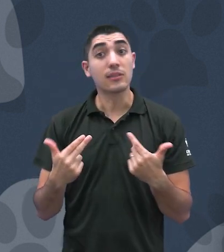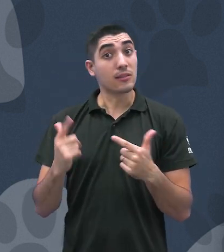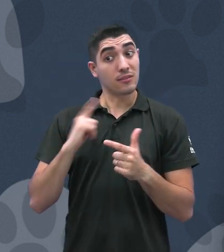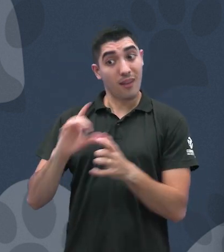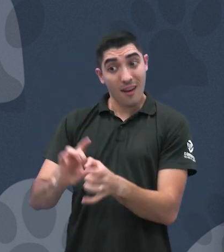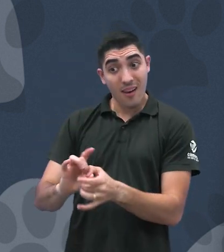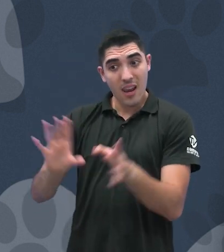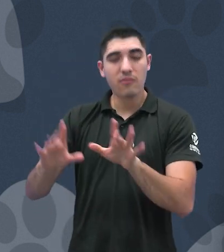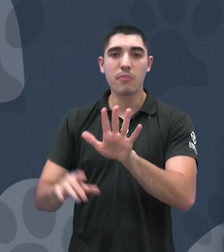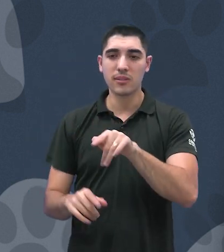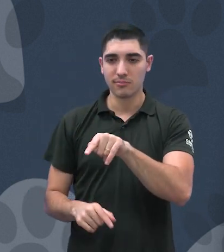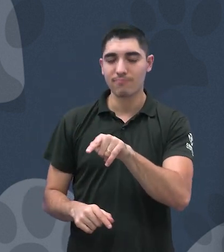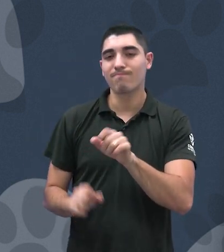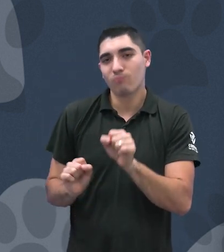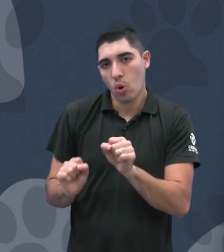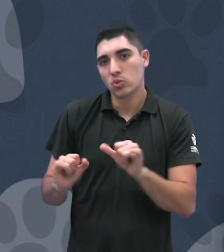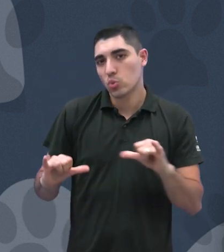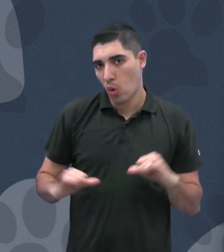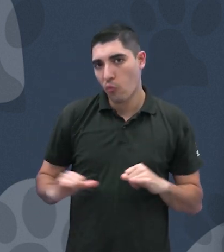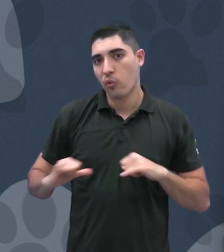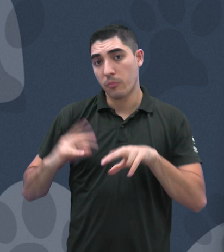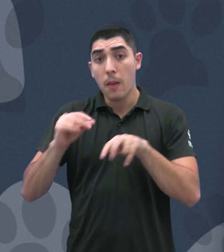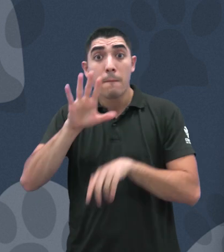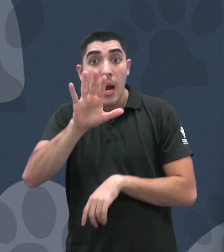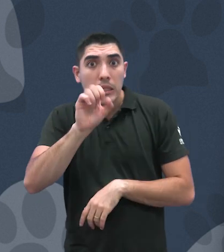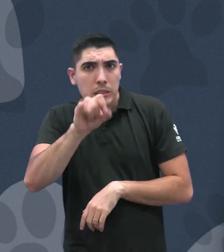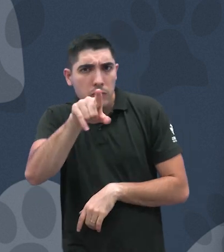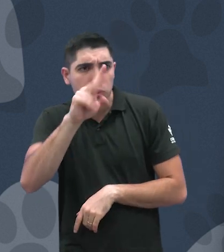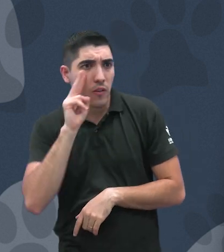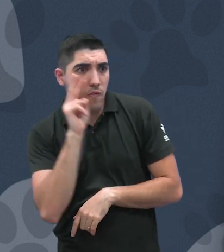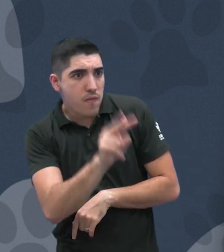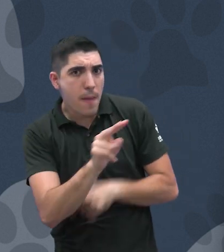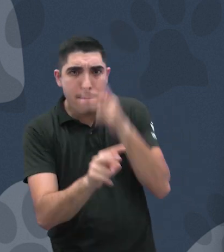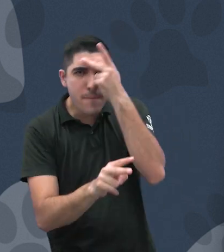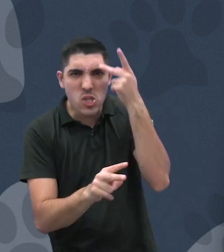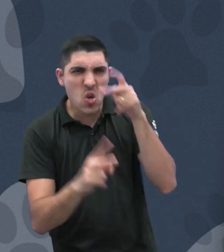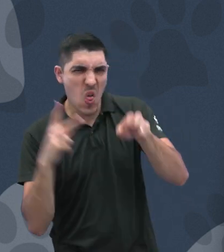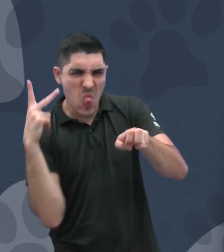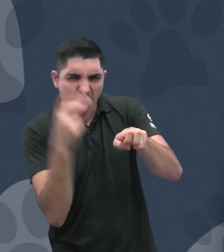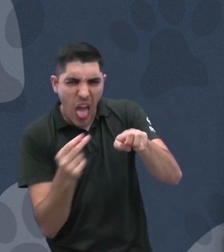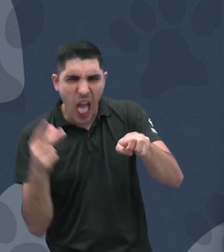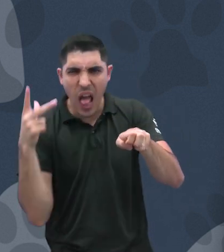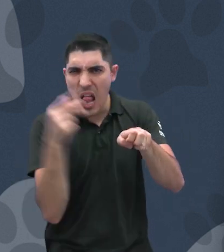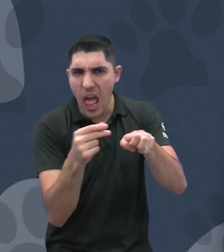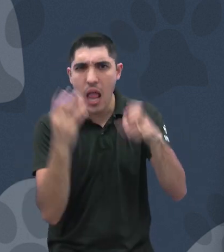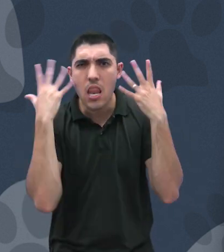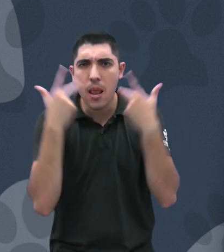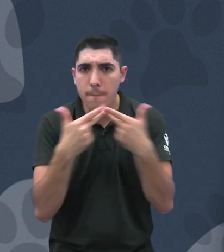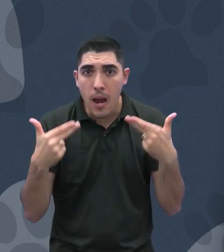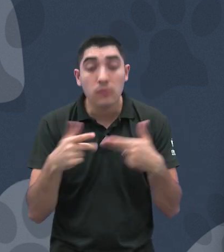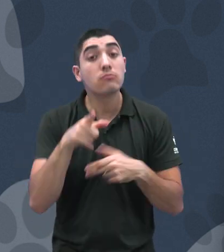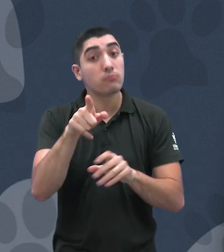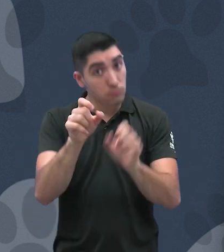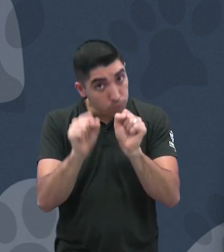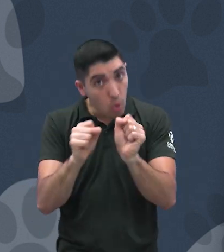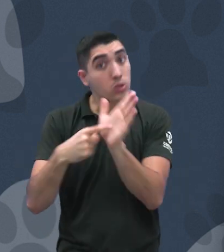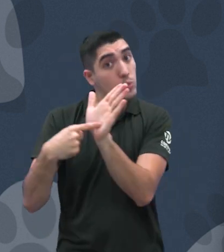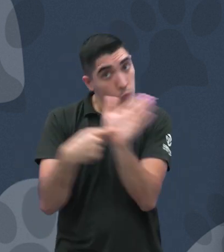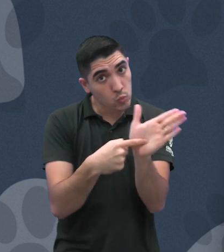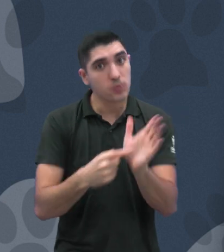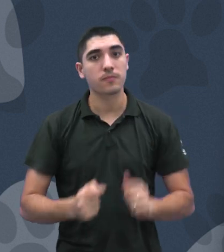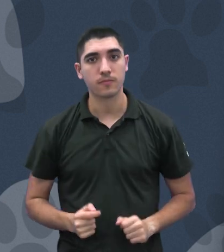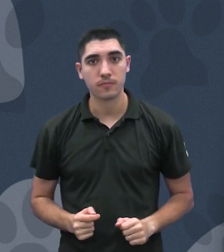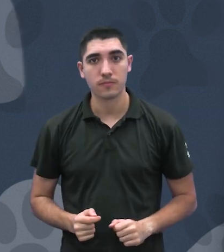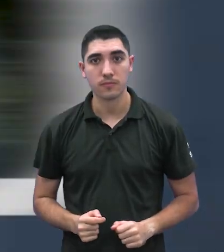vivem livres por aí que ainda estão expostos. Mas se você flagrar ou então souber de alguém que fez mal a esses bichinhos, você